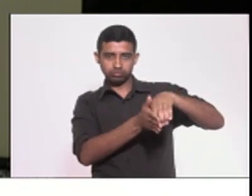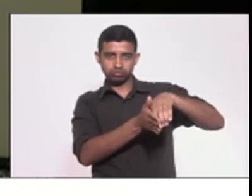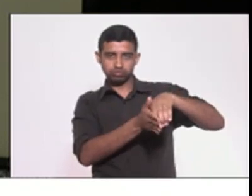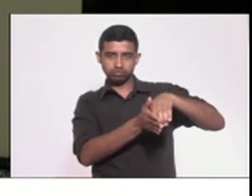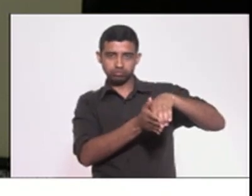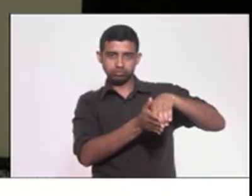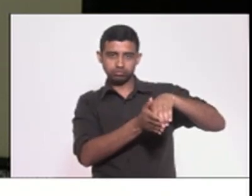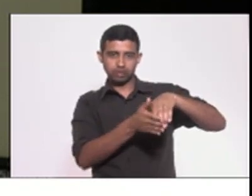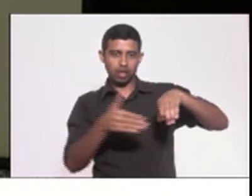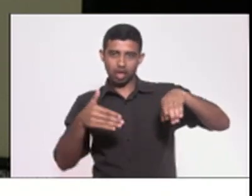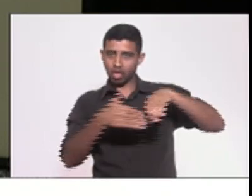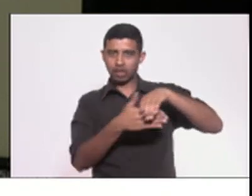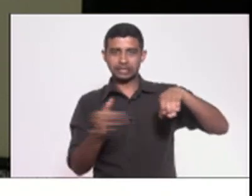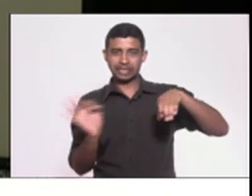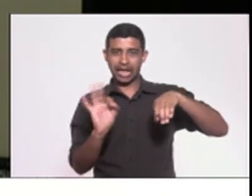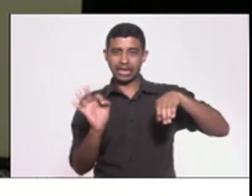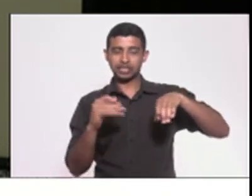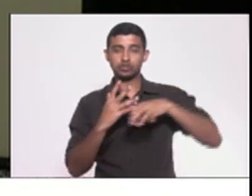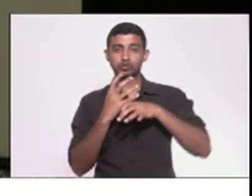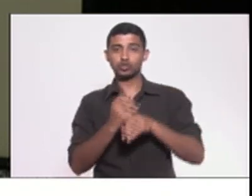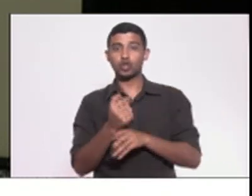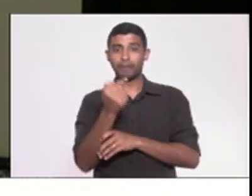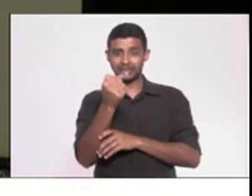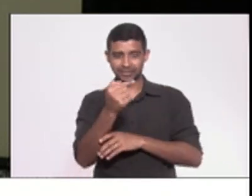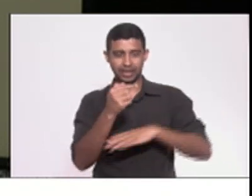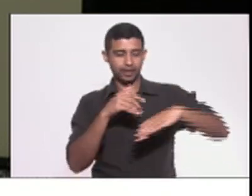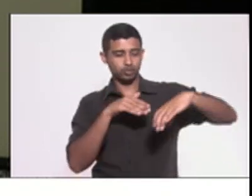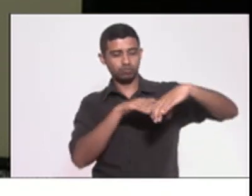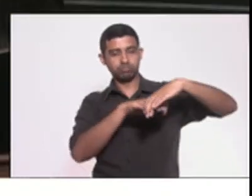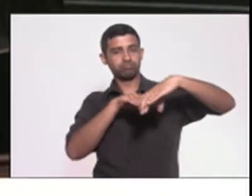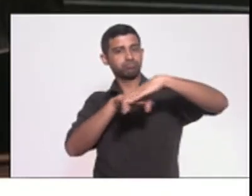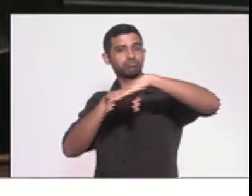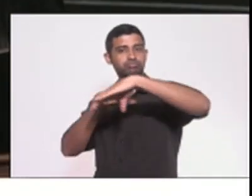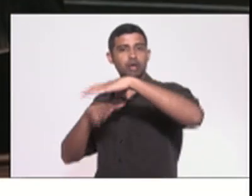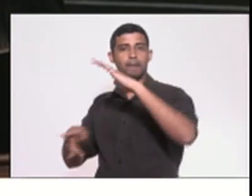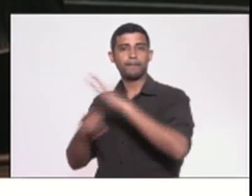hermético. Nós temos 7 túneis nessa unidade aqui do Caju.